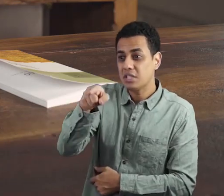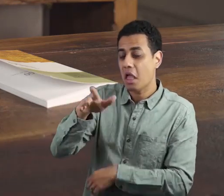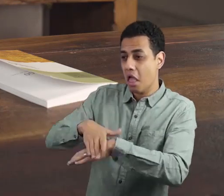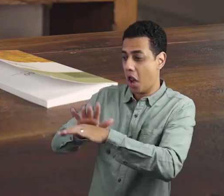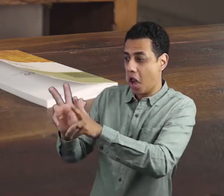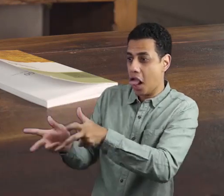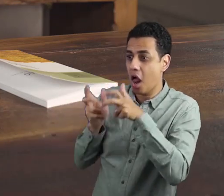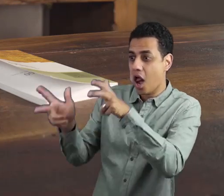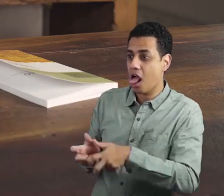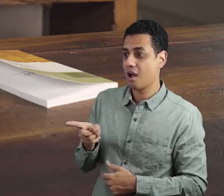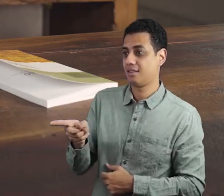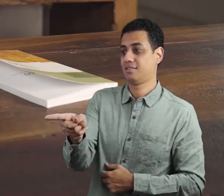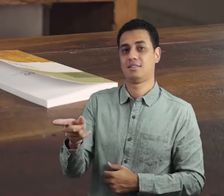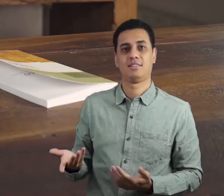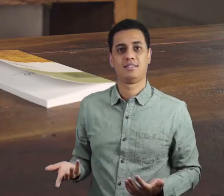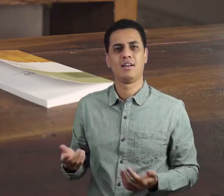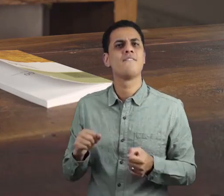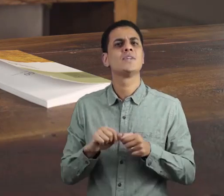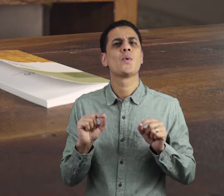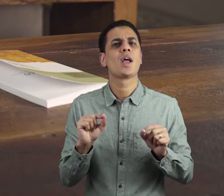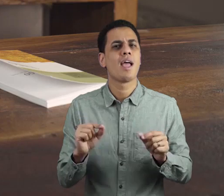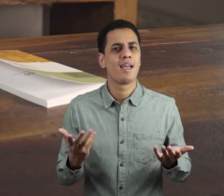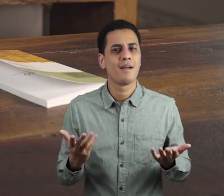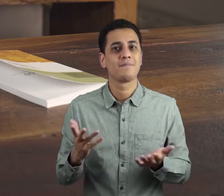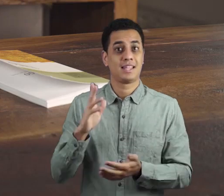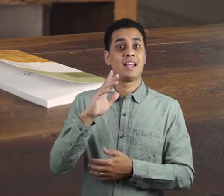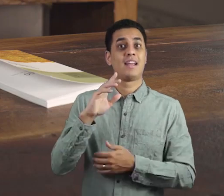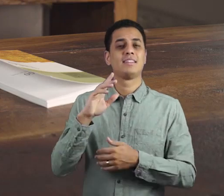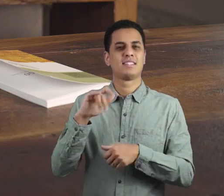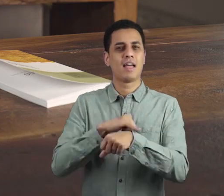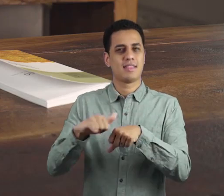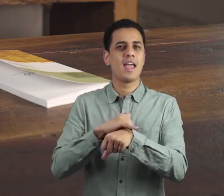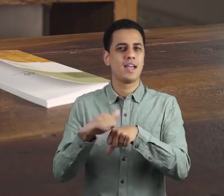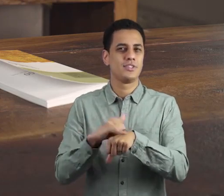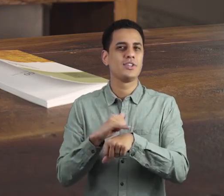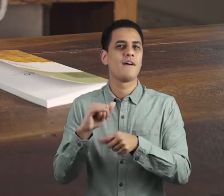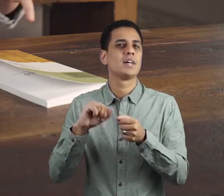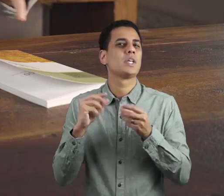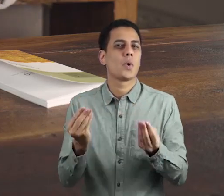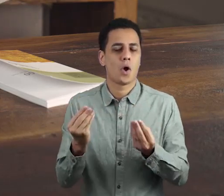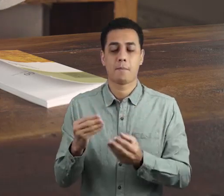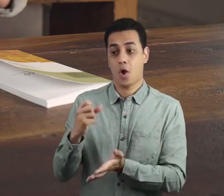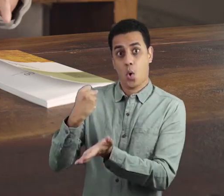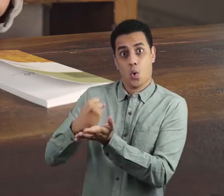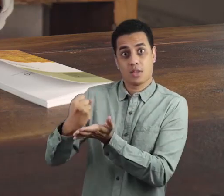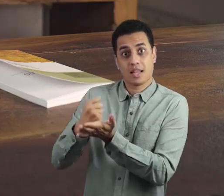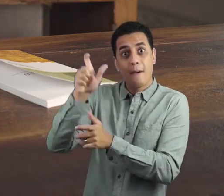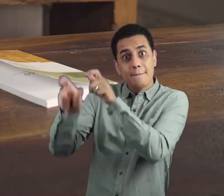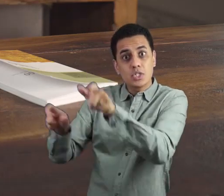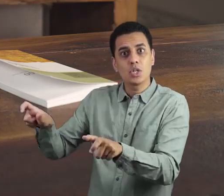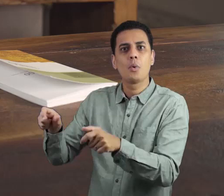aqui a palavra ceifar é realmente uma palavra importante, porque era tirar toda a vida do campo